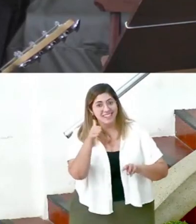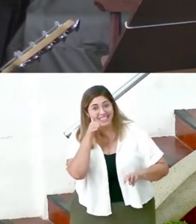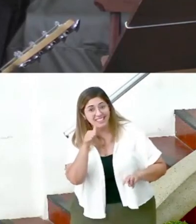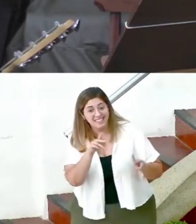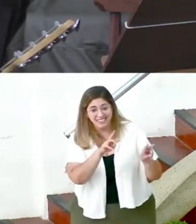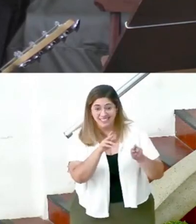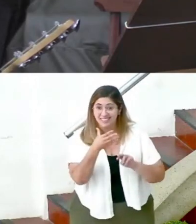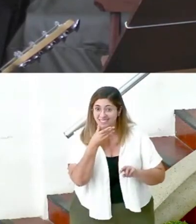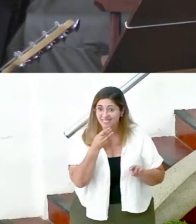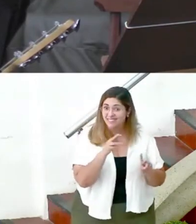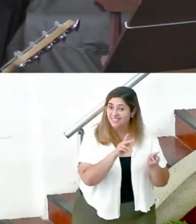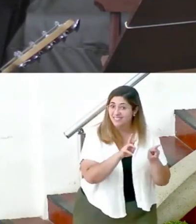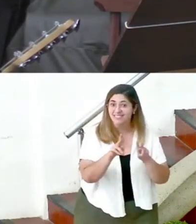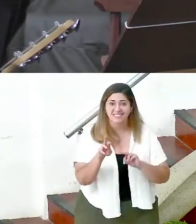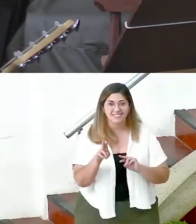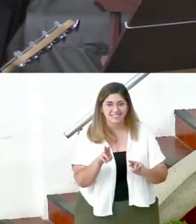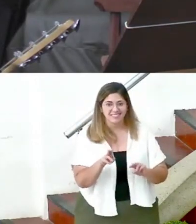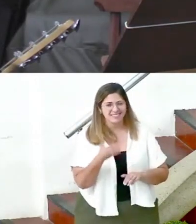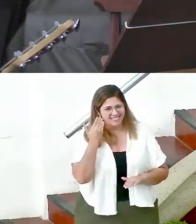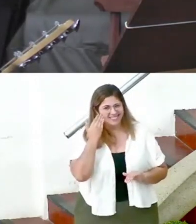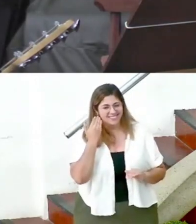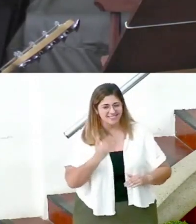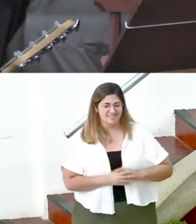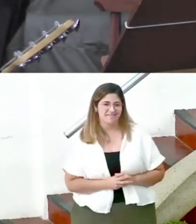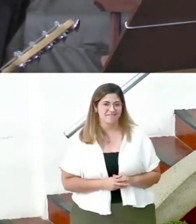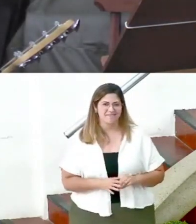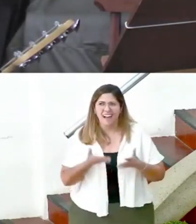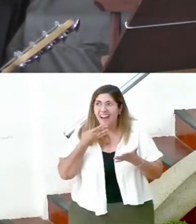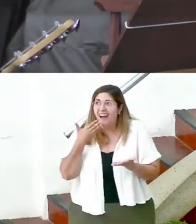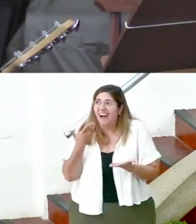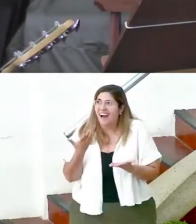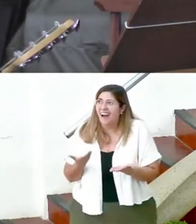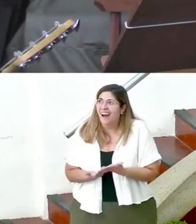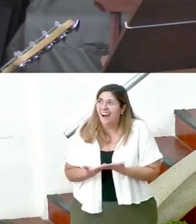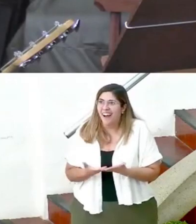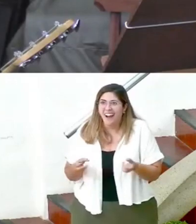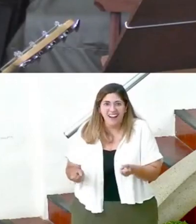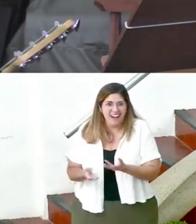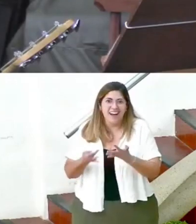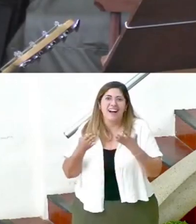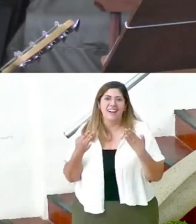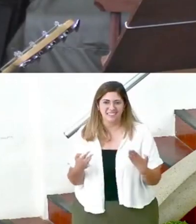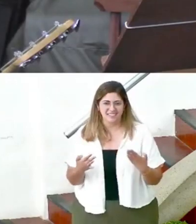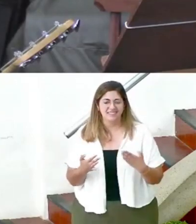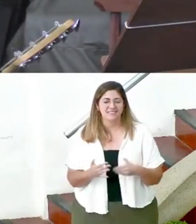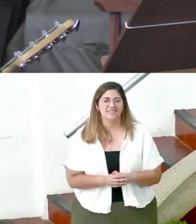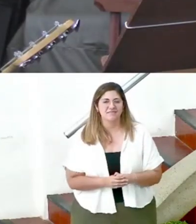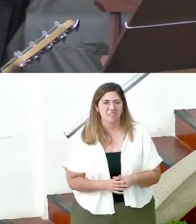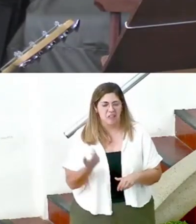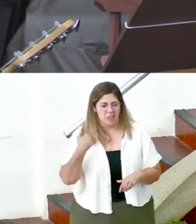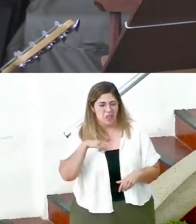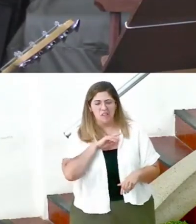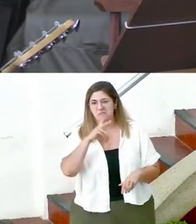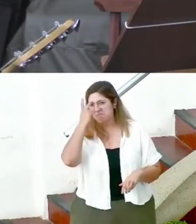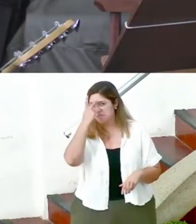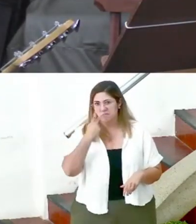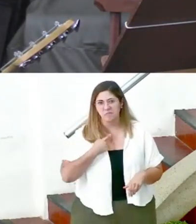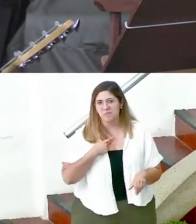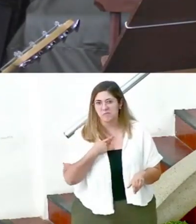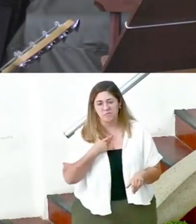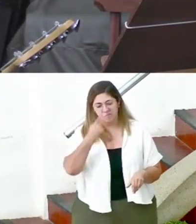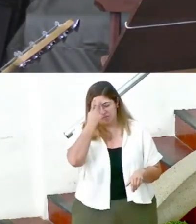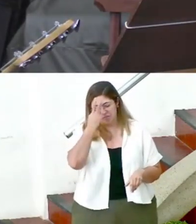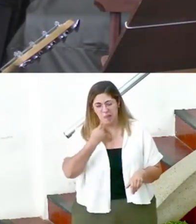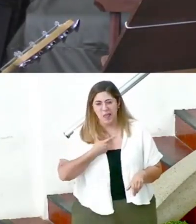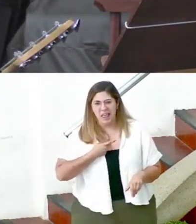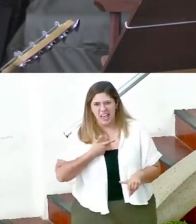irmãs. Isso é um fato maravilhoso, isso é um agir. A gente não conseguiria, eu não conseguiria me tornar um irmão seu,